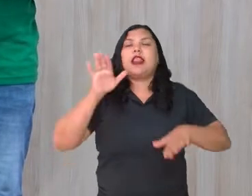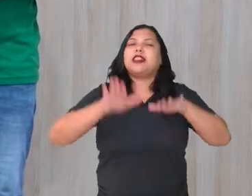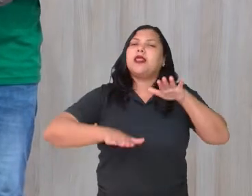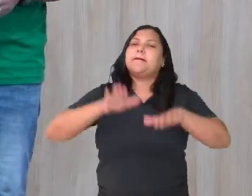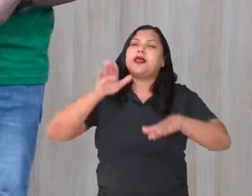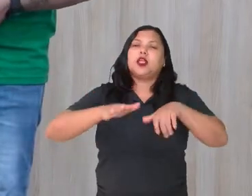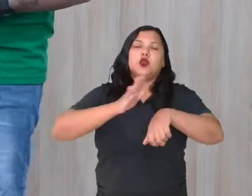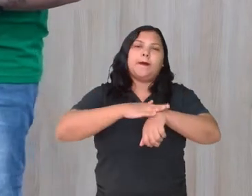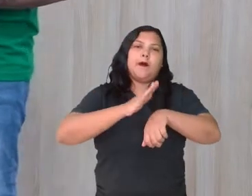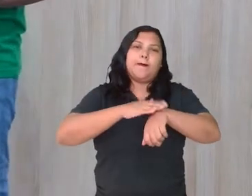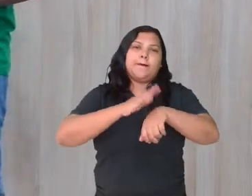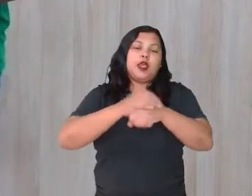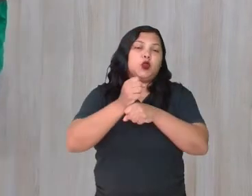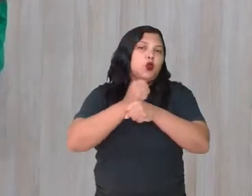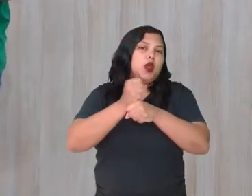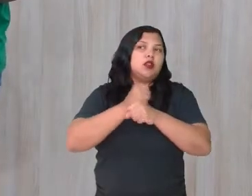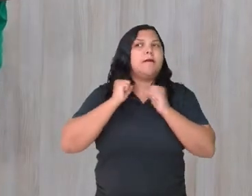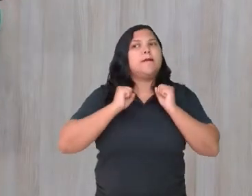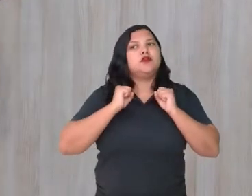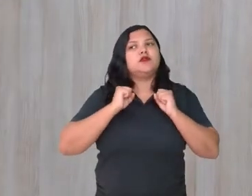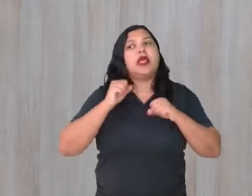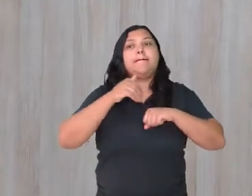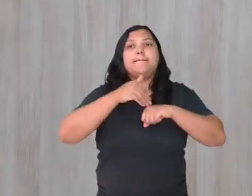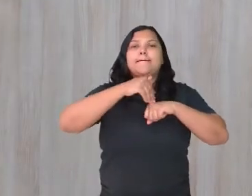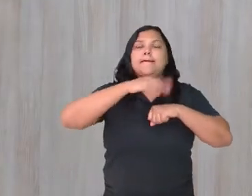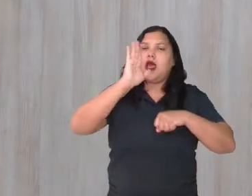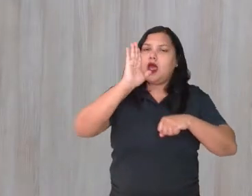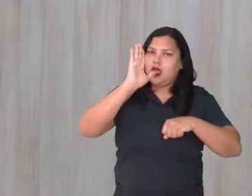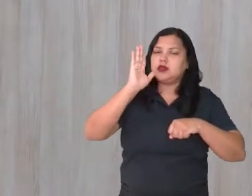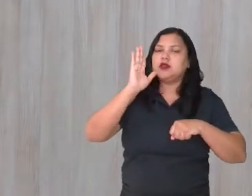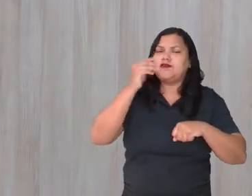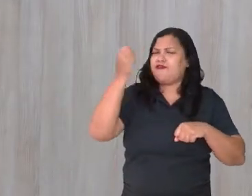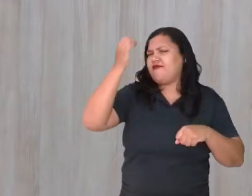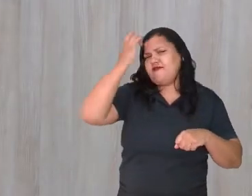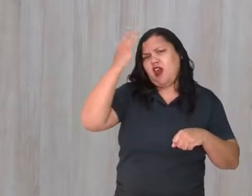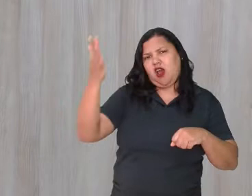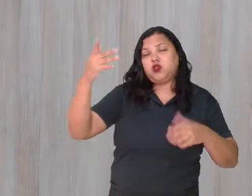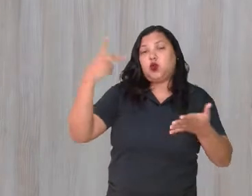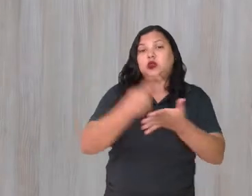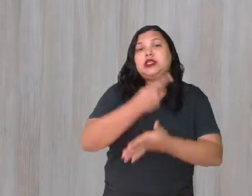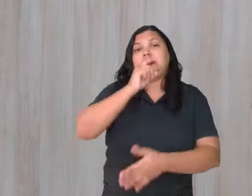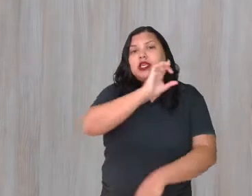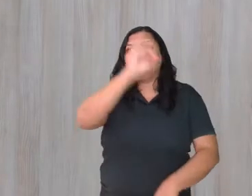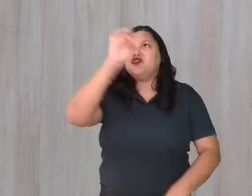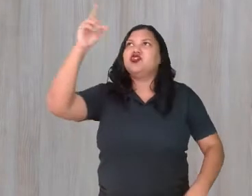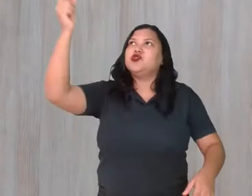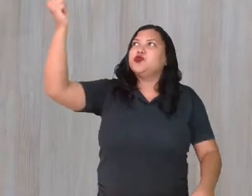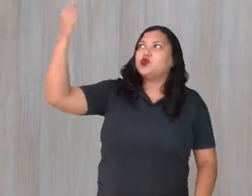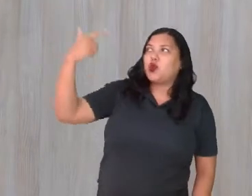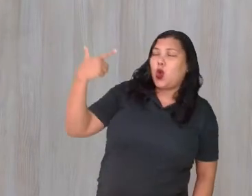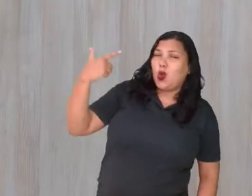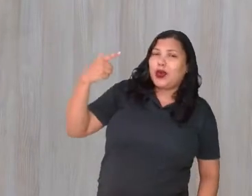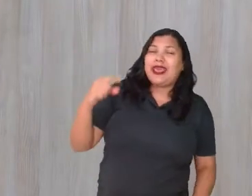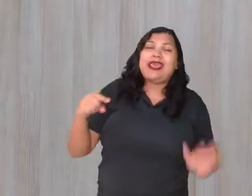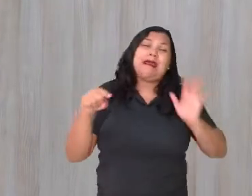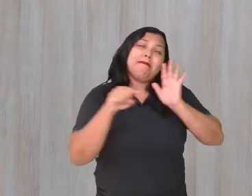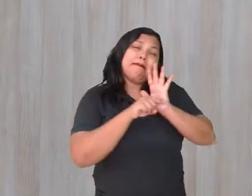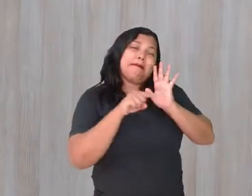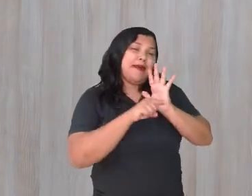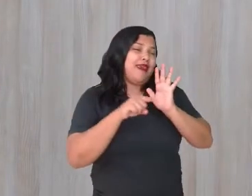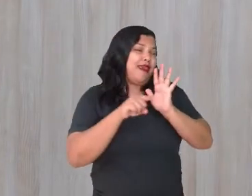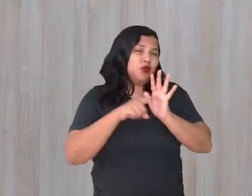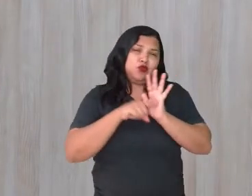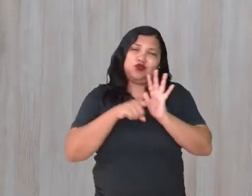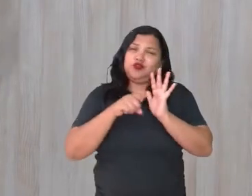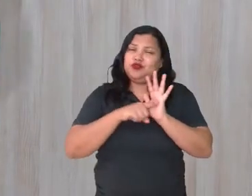da época do ano, eu poderia dizer que tem mais chance de ser um dia ensolarado e tem menos chance de ser um